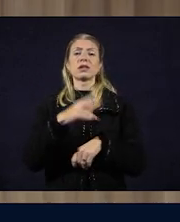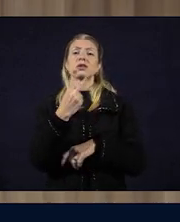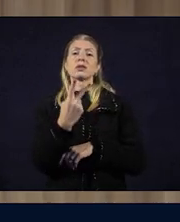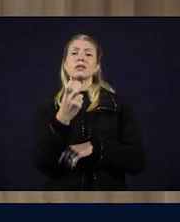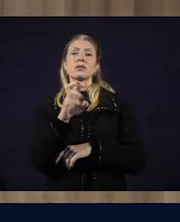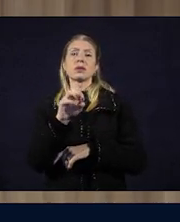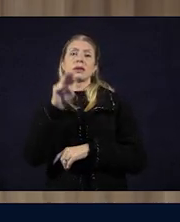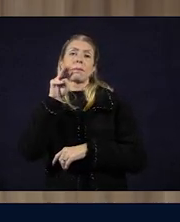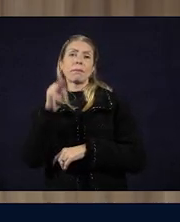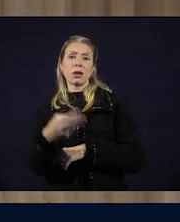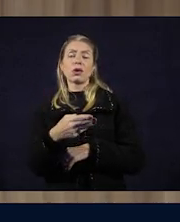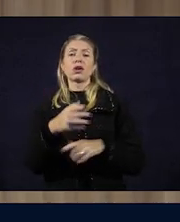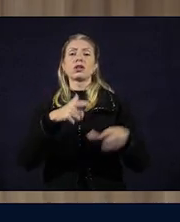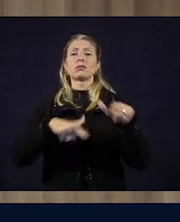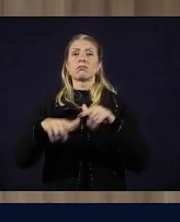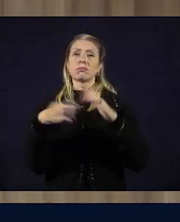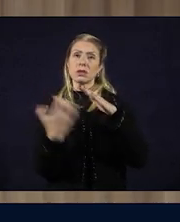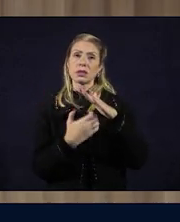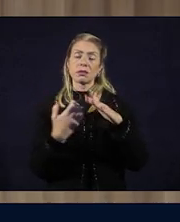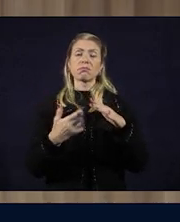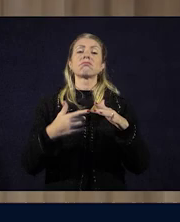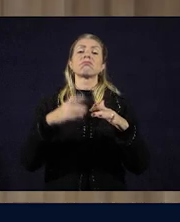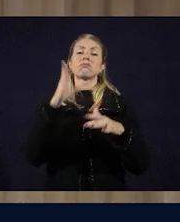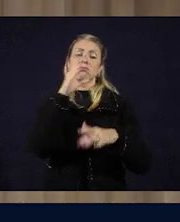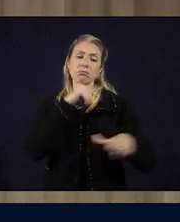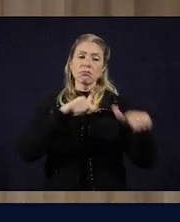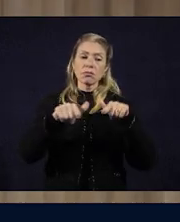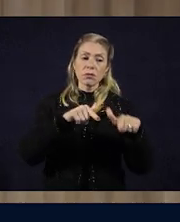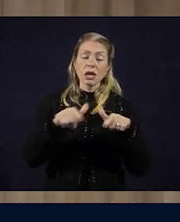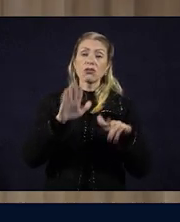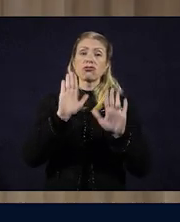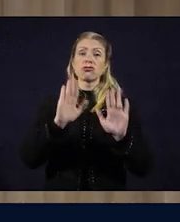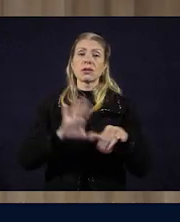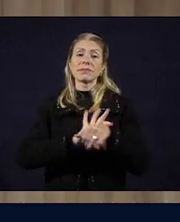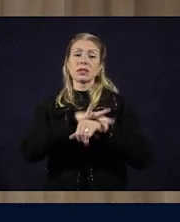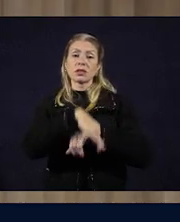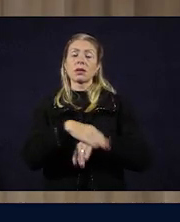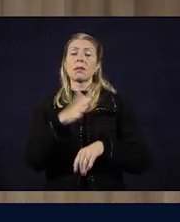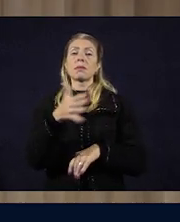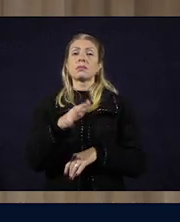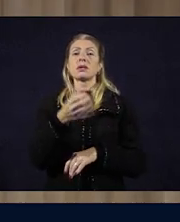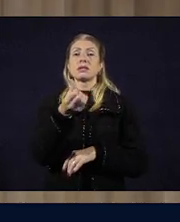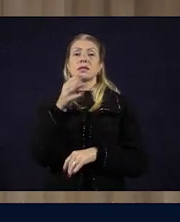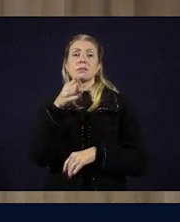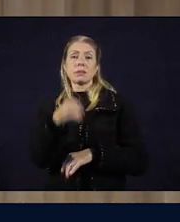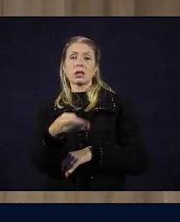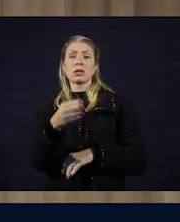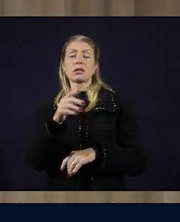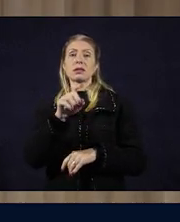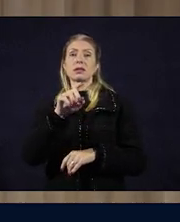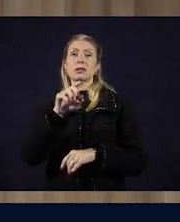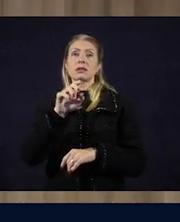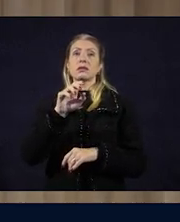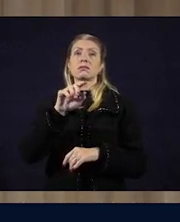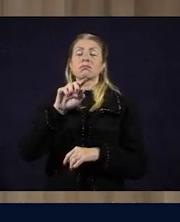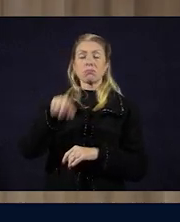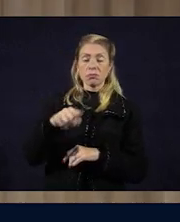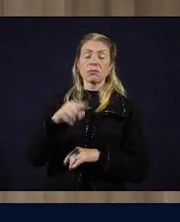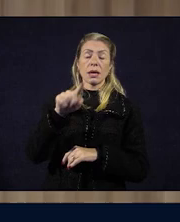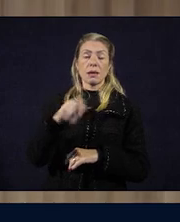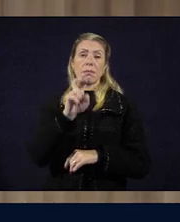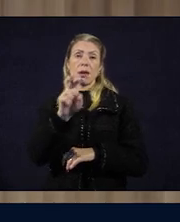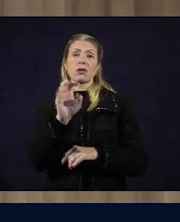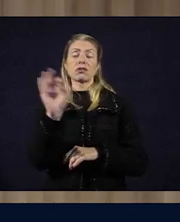em prêmios seguramos uma importância de quase 6B e meio de reais mais de 20 mil